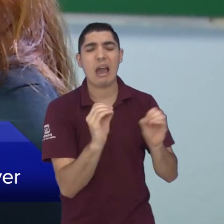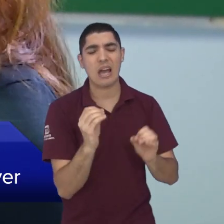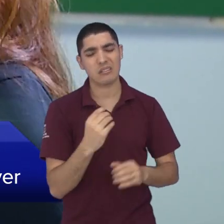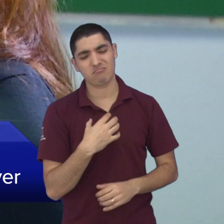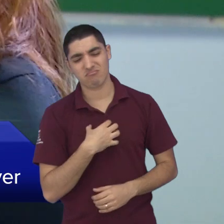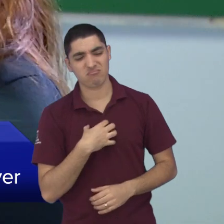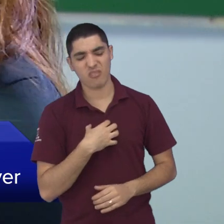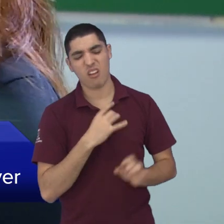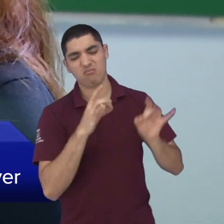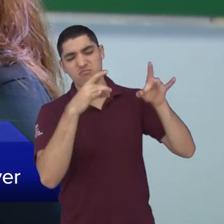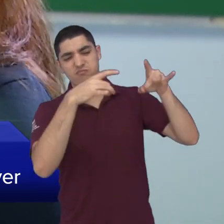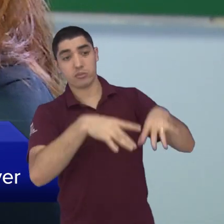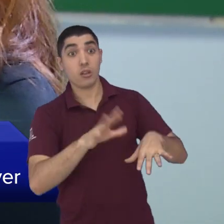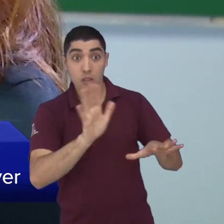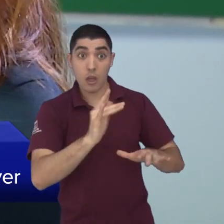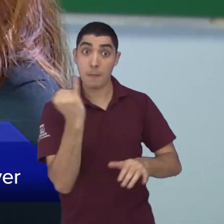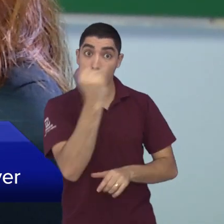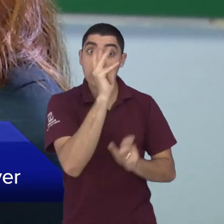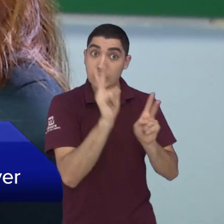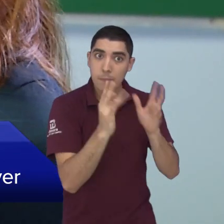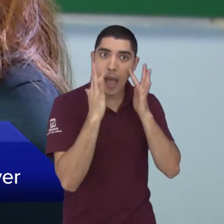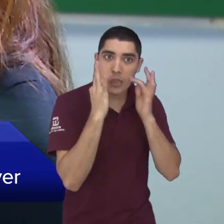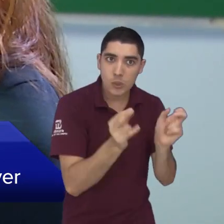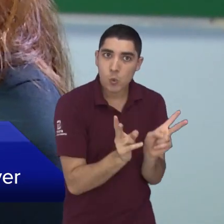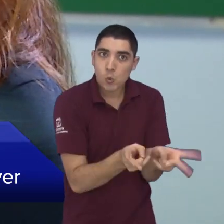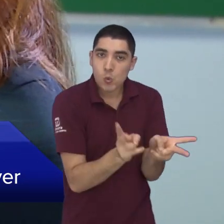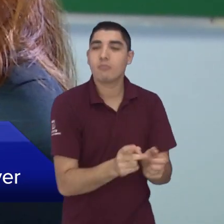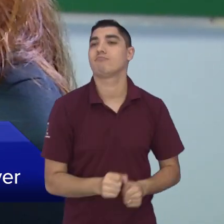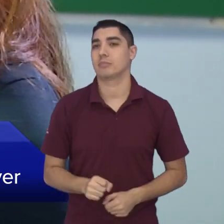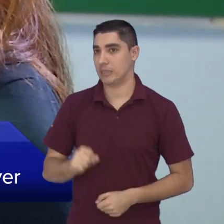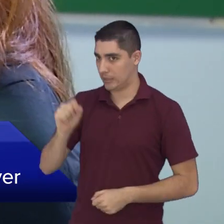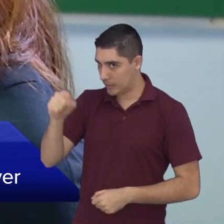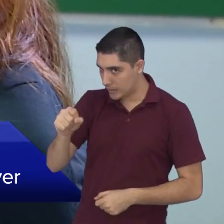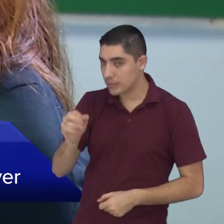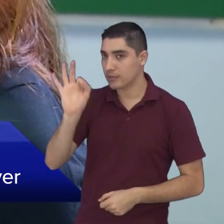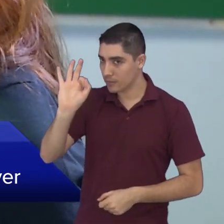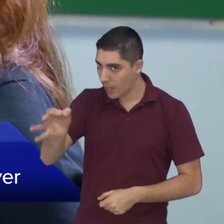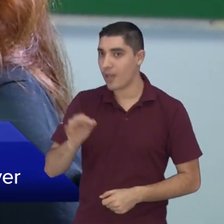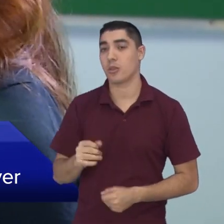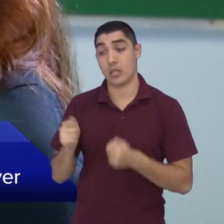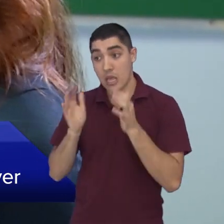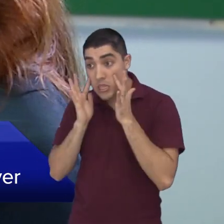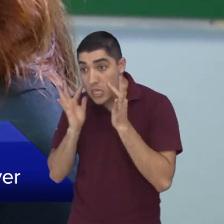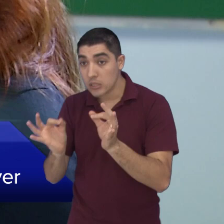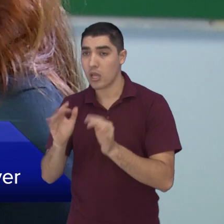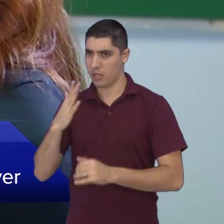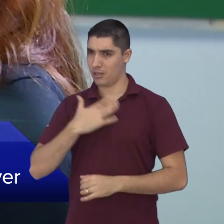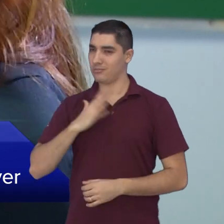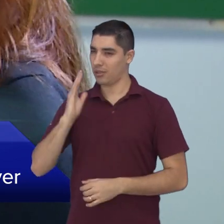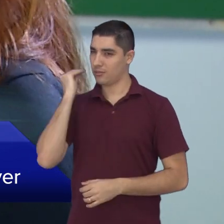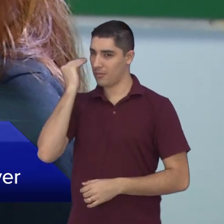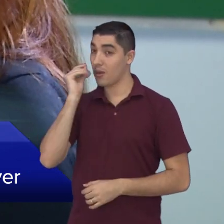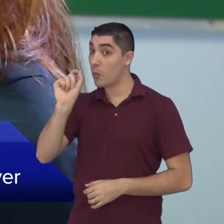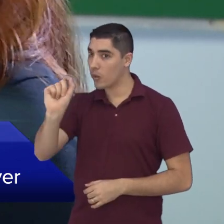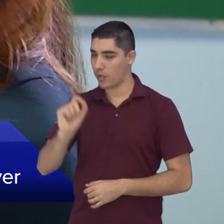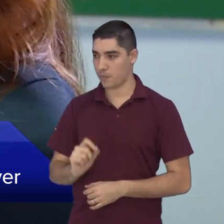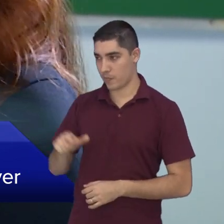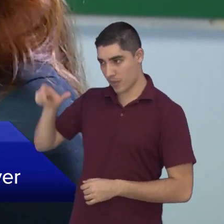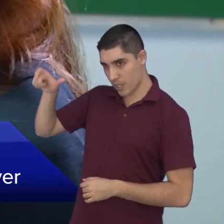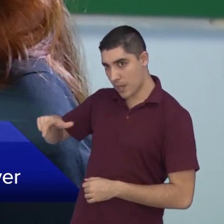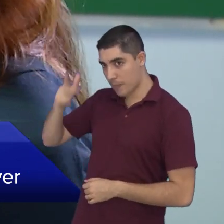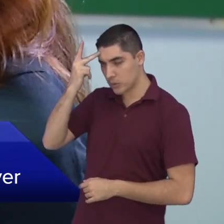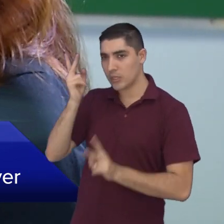desanimado por não ter sido chamado já mas então é importante que ele mantenha atenção a isso né exatamente e olha pela nossa